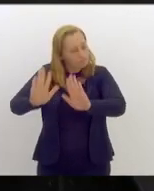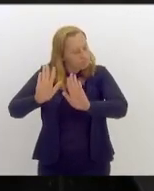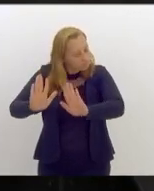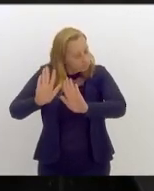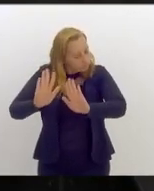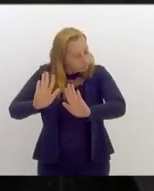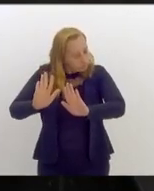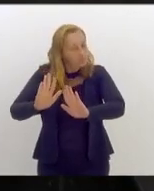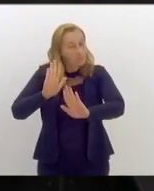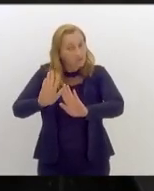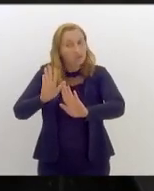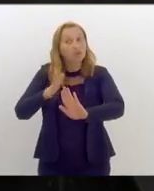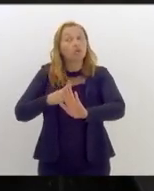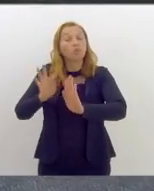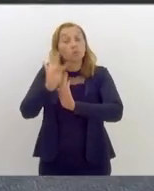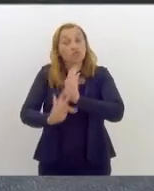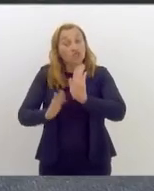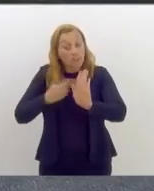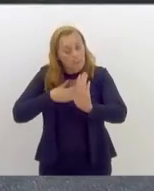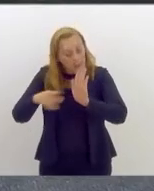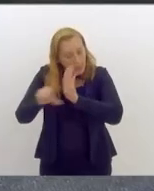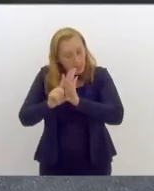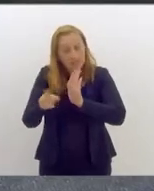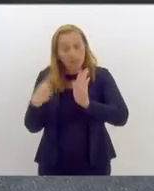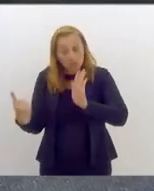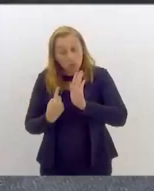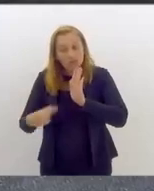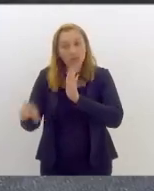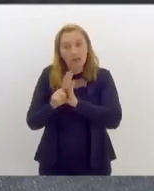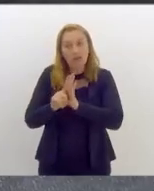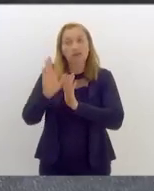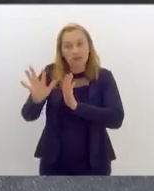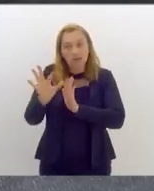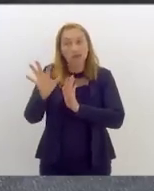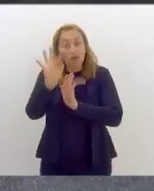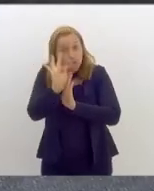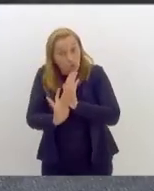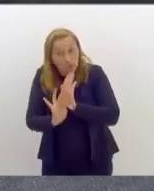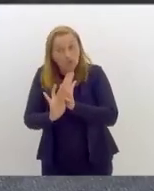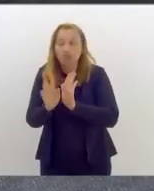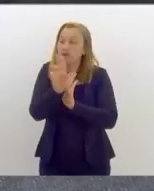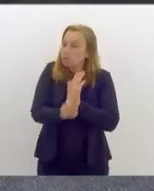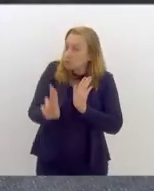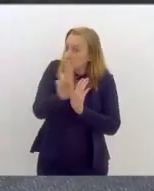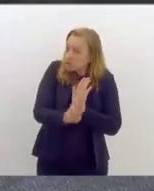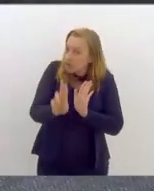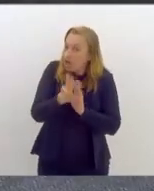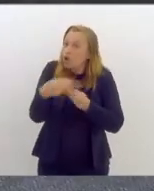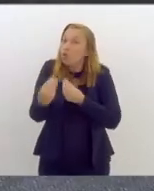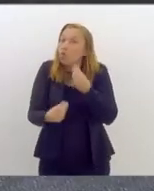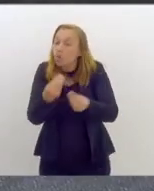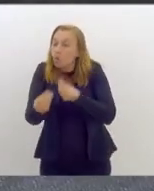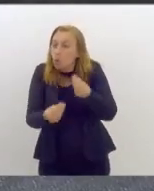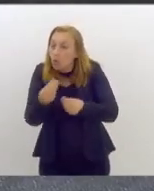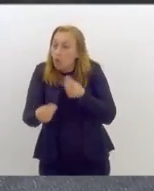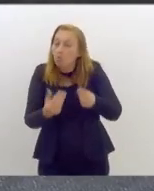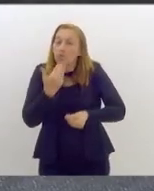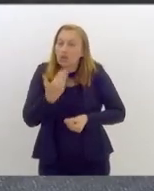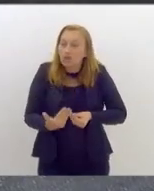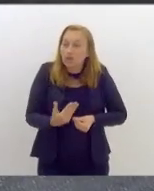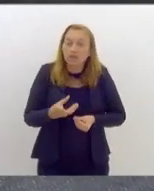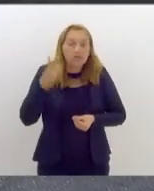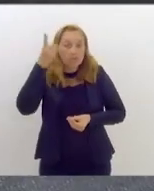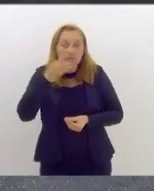o texto da minha lei da nossa lei é o texto que a gente vai usar como parecer do deputado Rodrigo